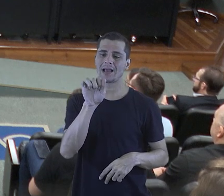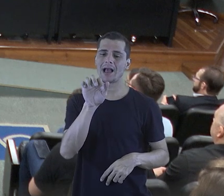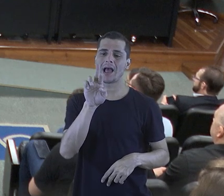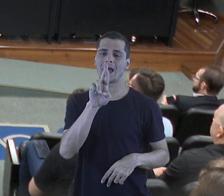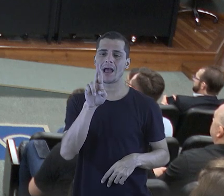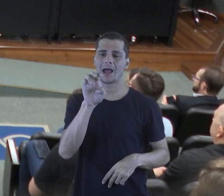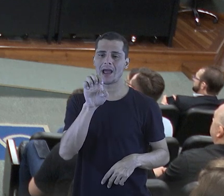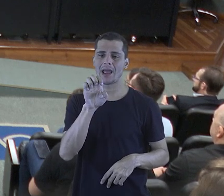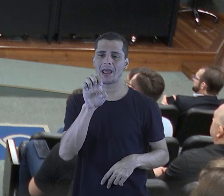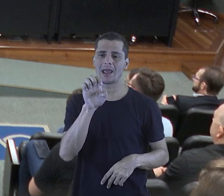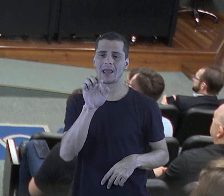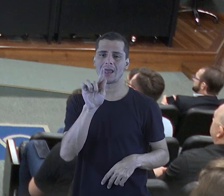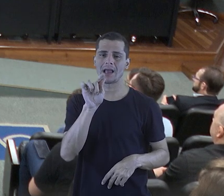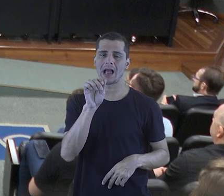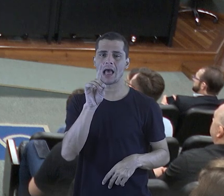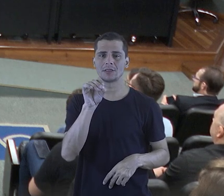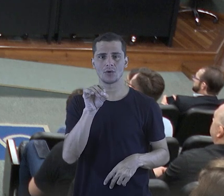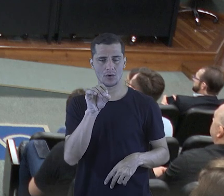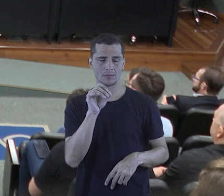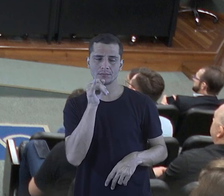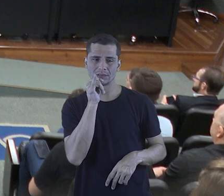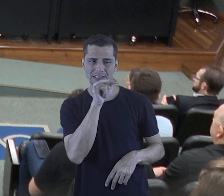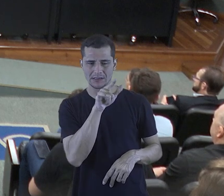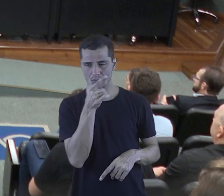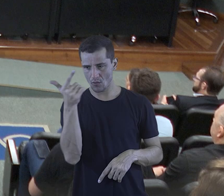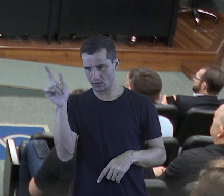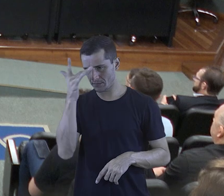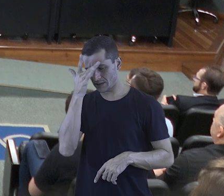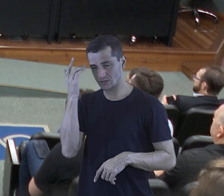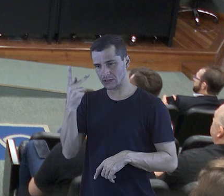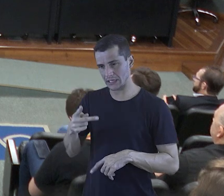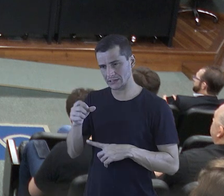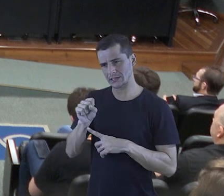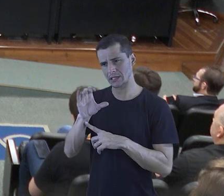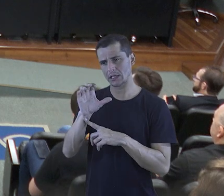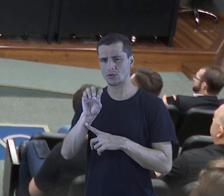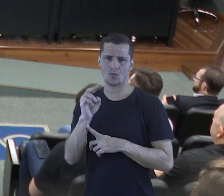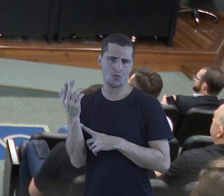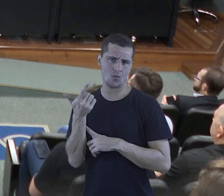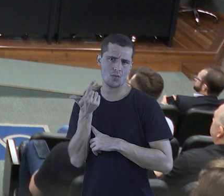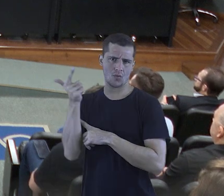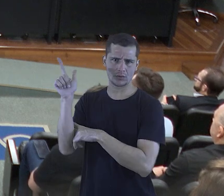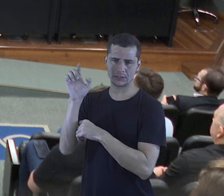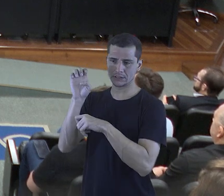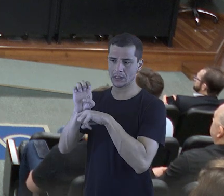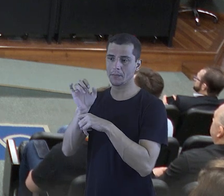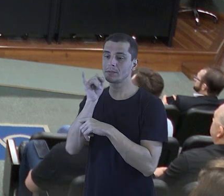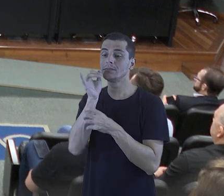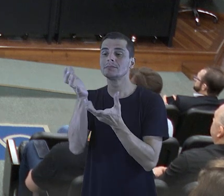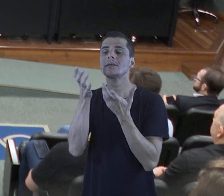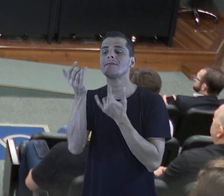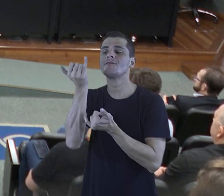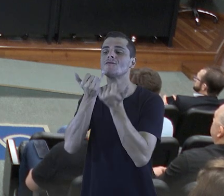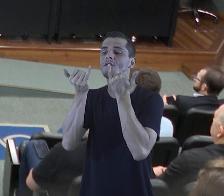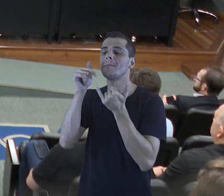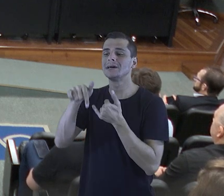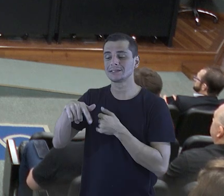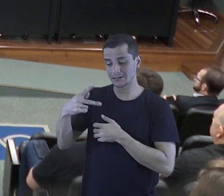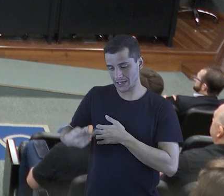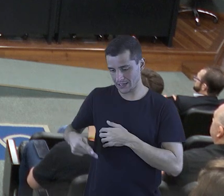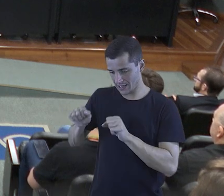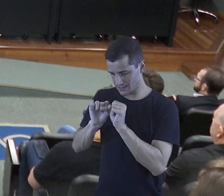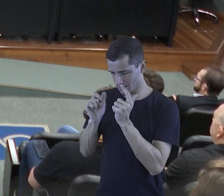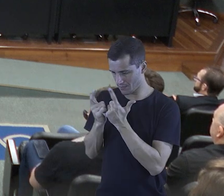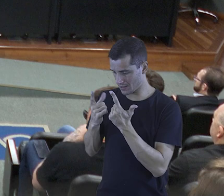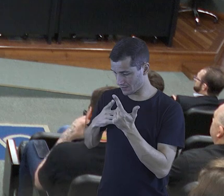Estado, quero saber sobre determinado dado que é tratado na Assembleia, determinado projeto social que tem a Assembleia e como é que o